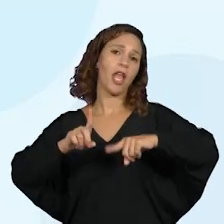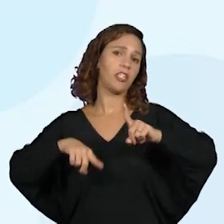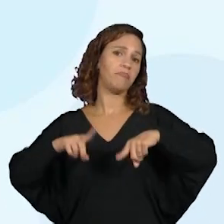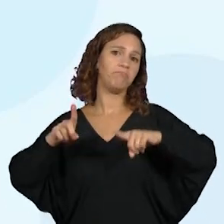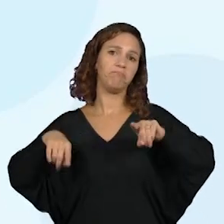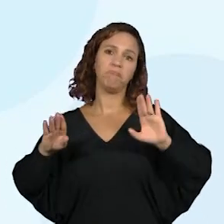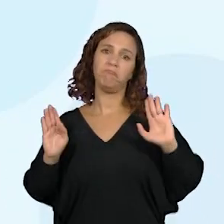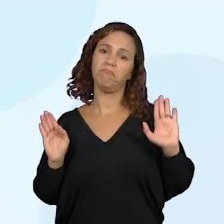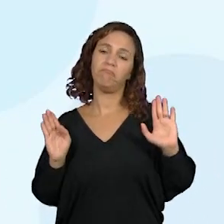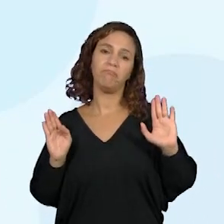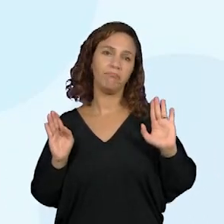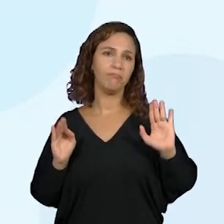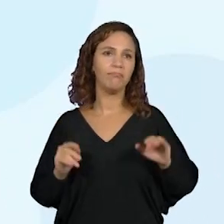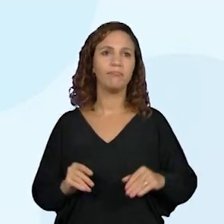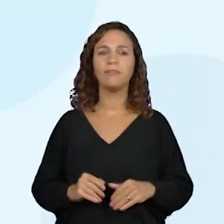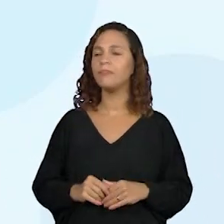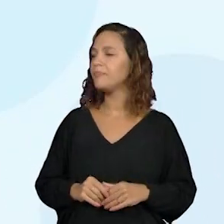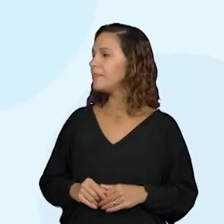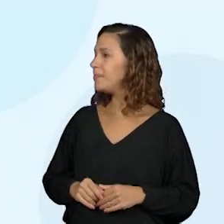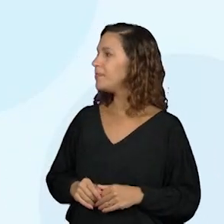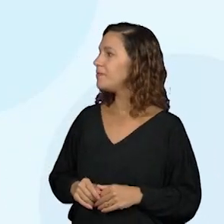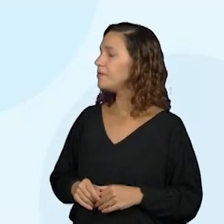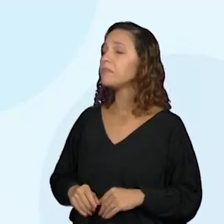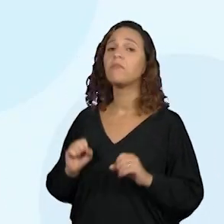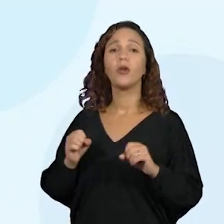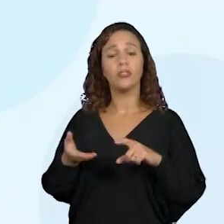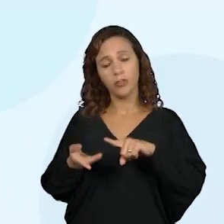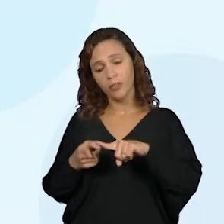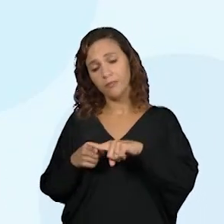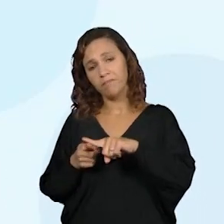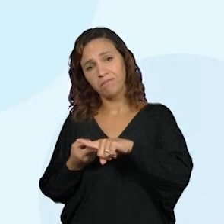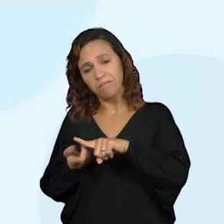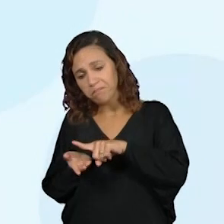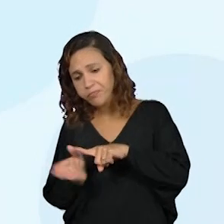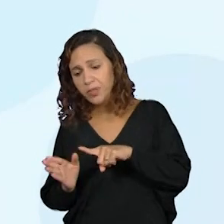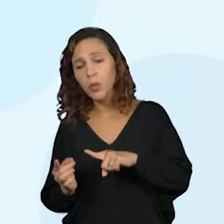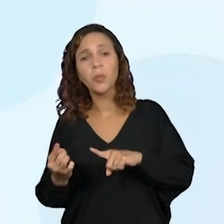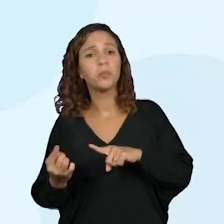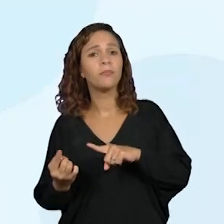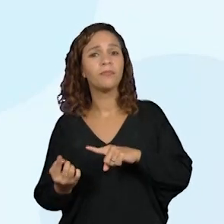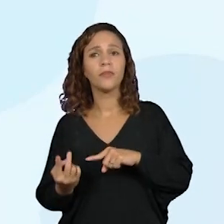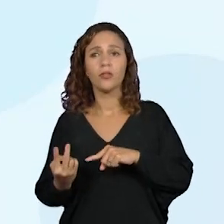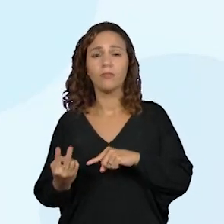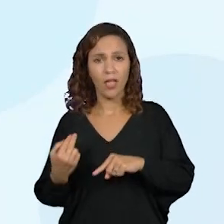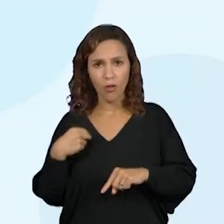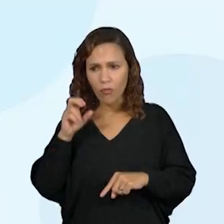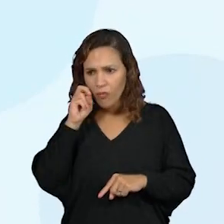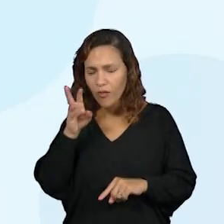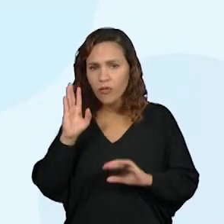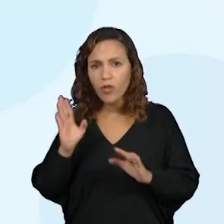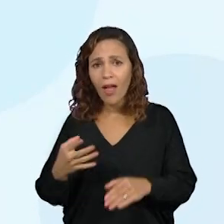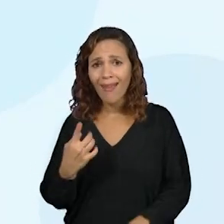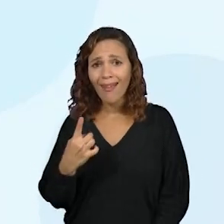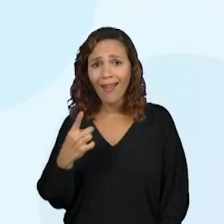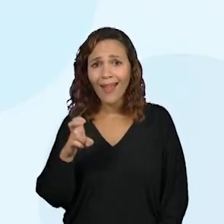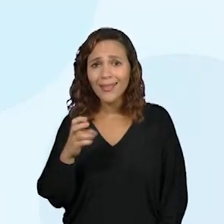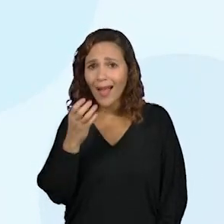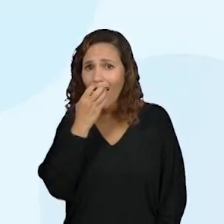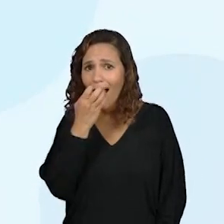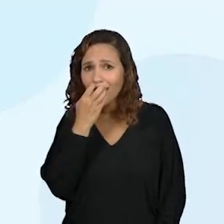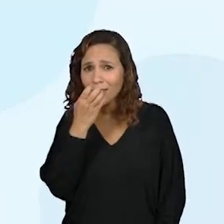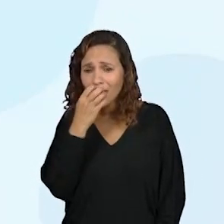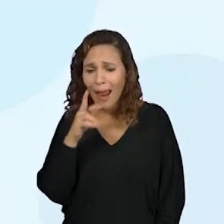número variado de filhotes pode dar ser um pode nascer dois eu já vi ninhada de 15